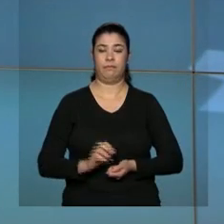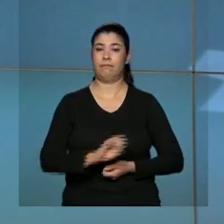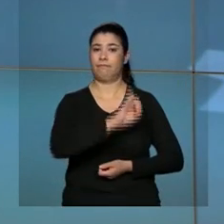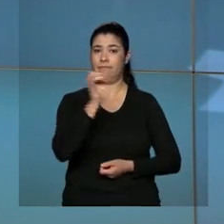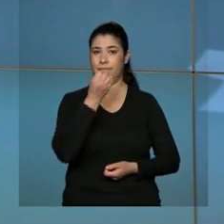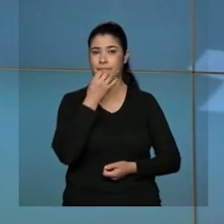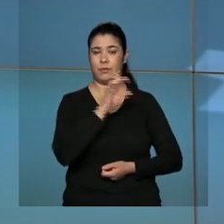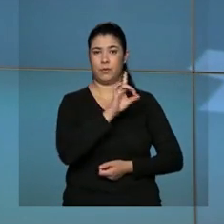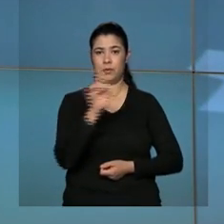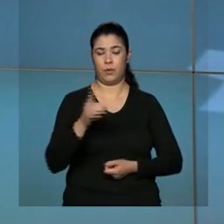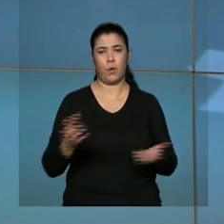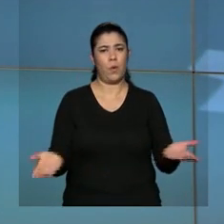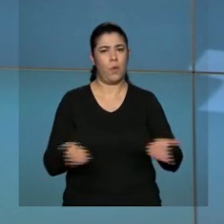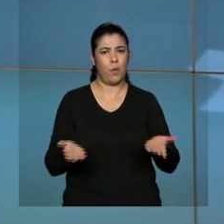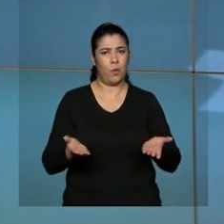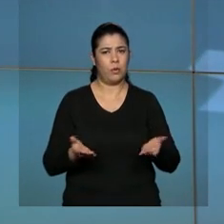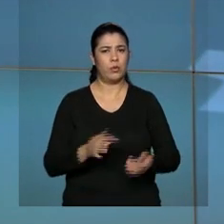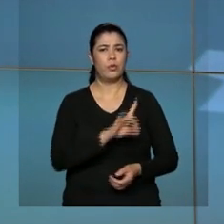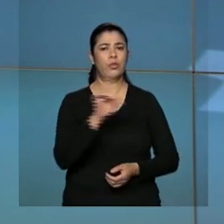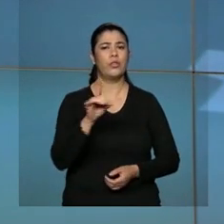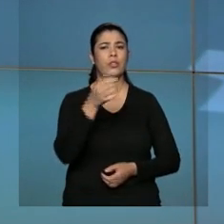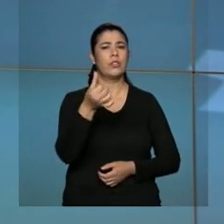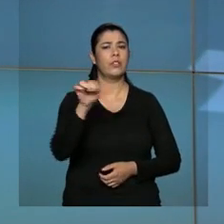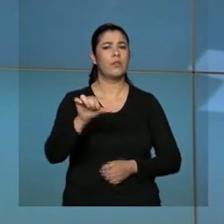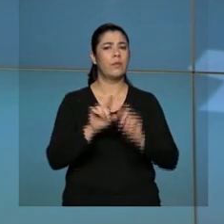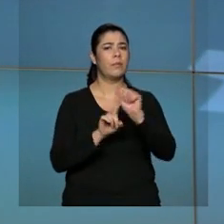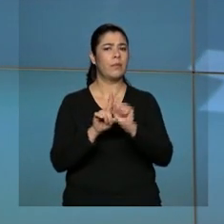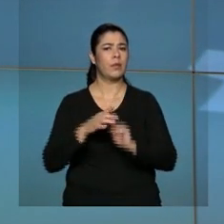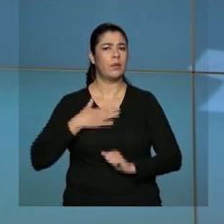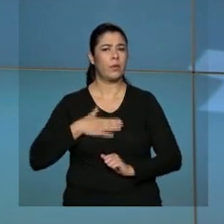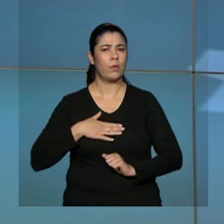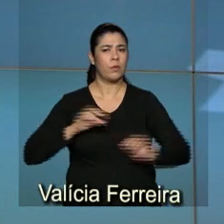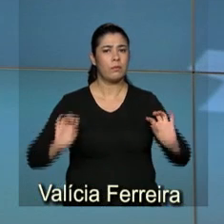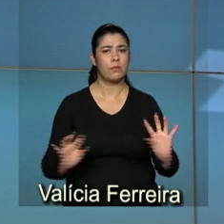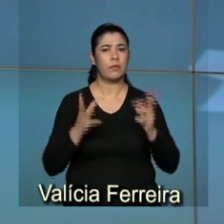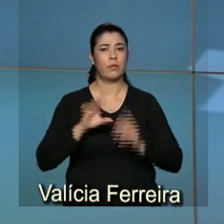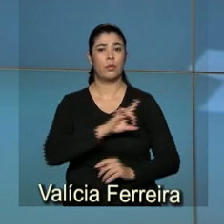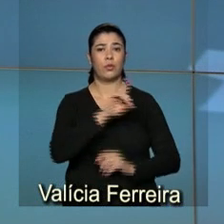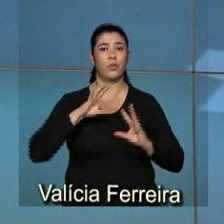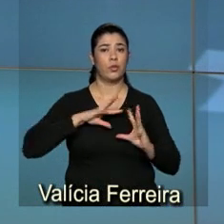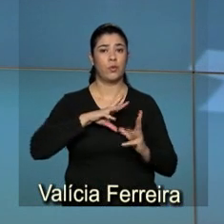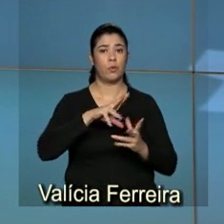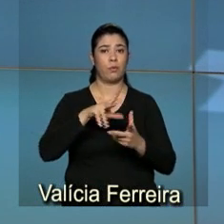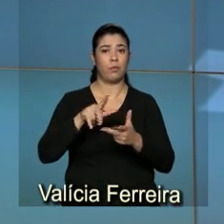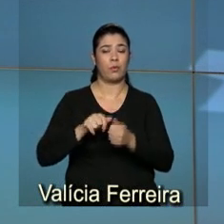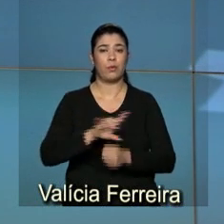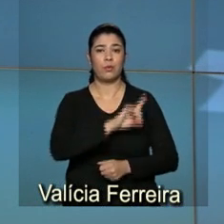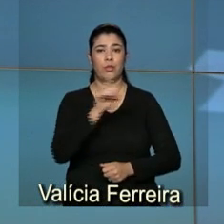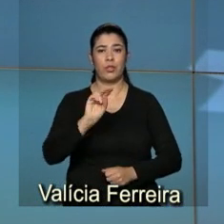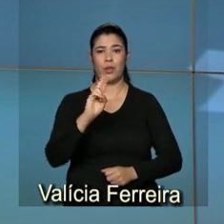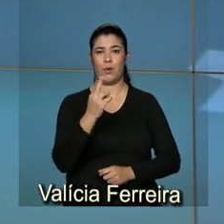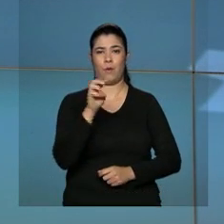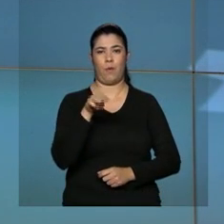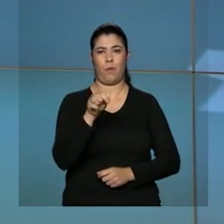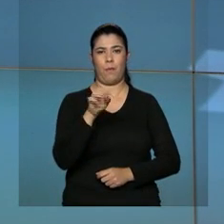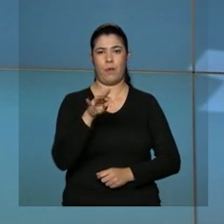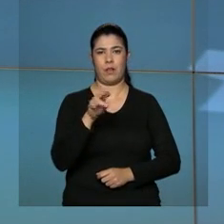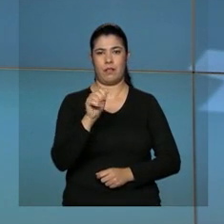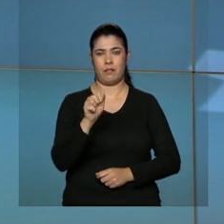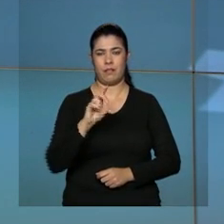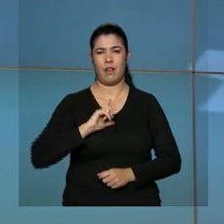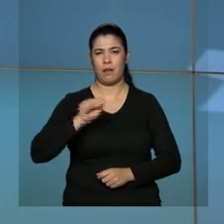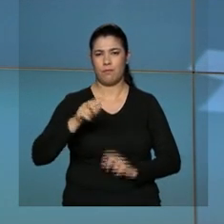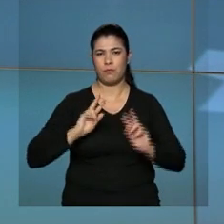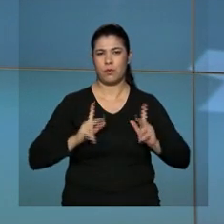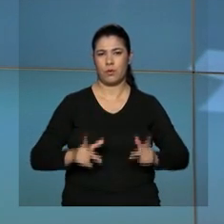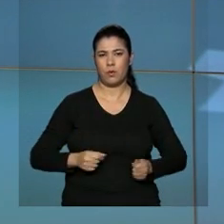Olá, bom dia. Hoje, 19 de agosto, é celebrado em todo o mundo o Dia Mundial Humanitário. A data marca o aniversário do